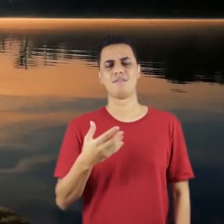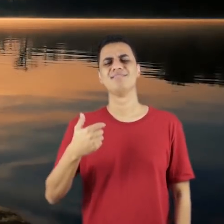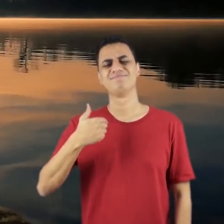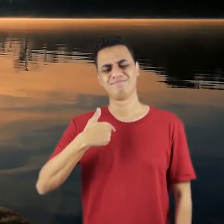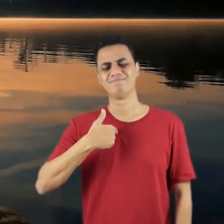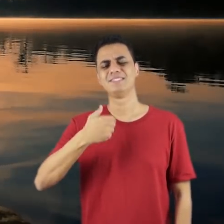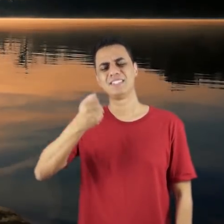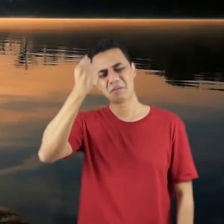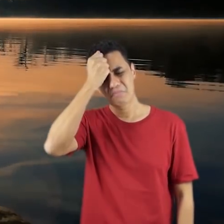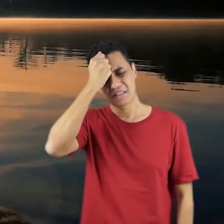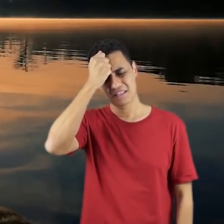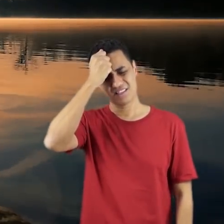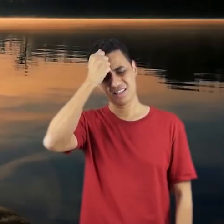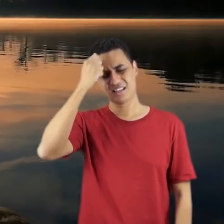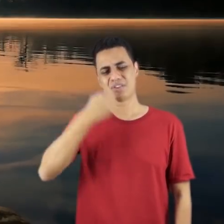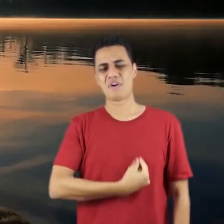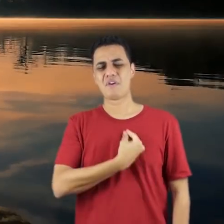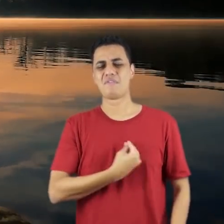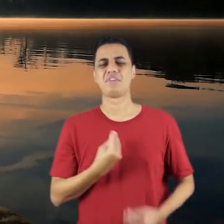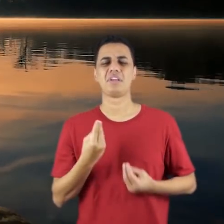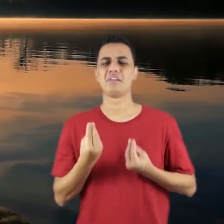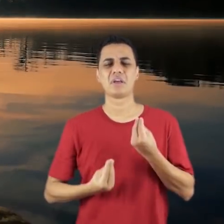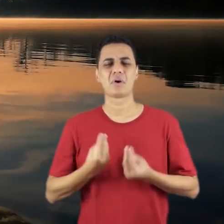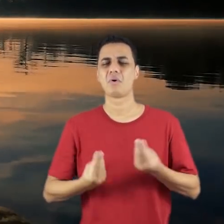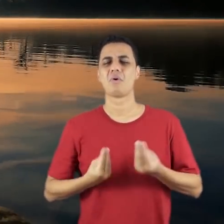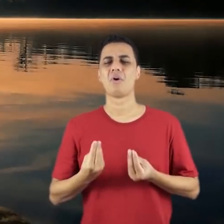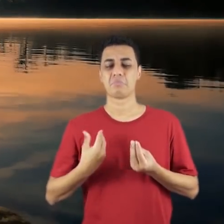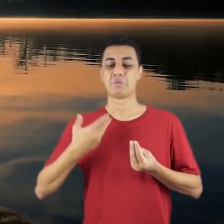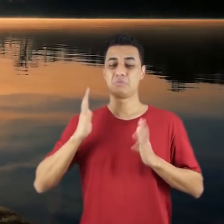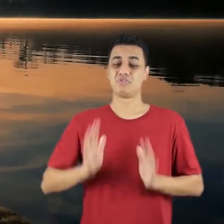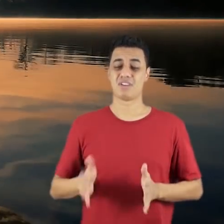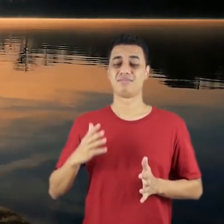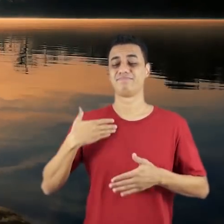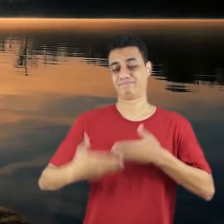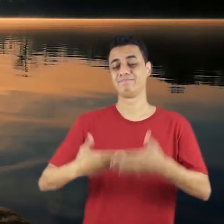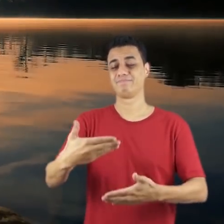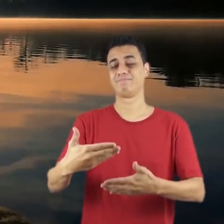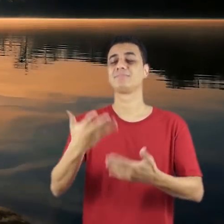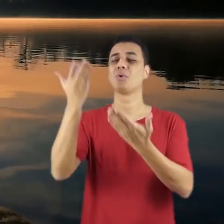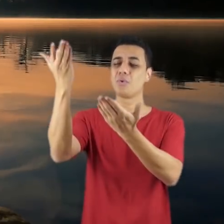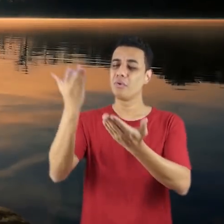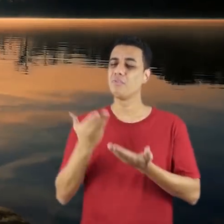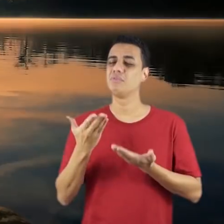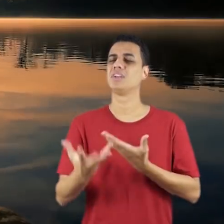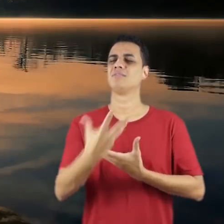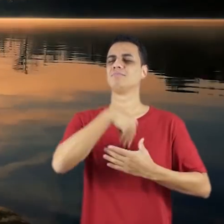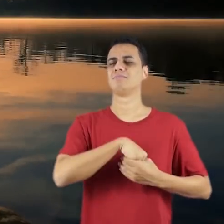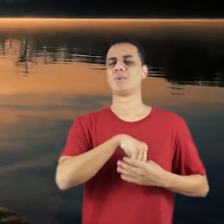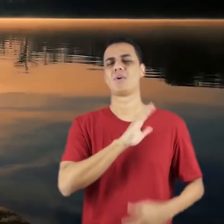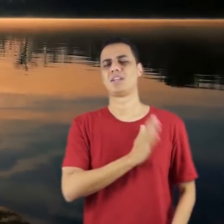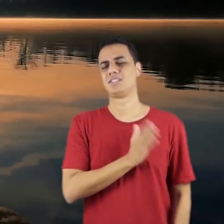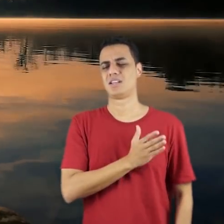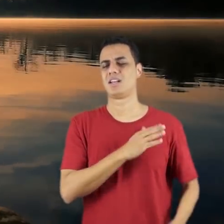meus pecados e da vida independente que eu possa ter levado até hoje. E eu te convido a morar no meu coração e